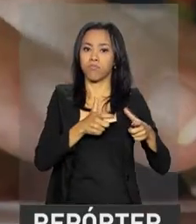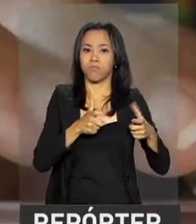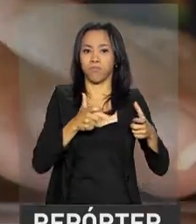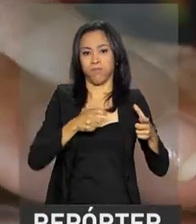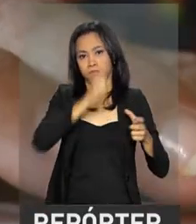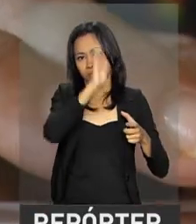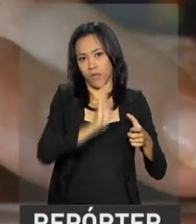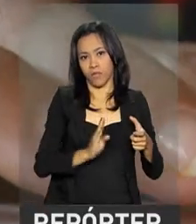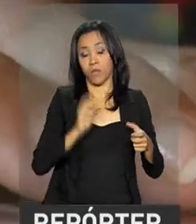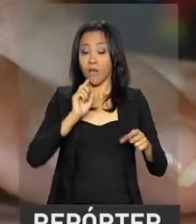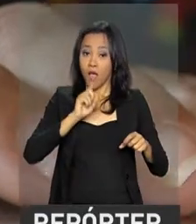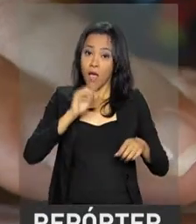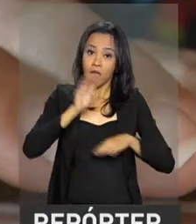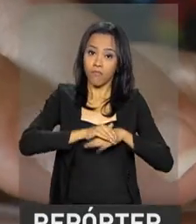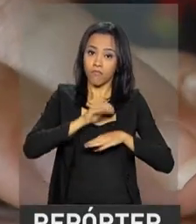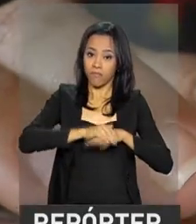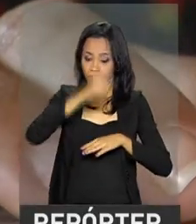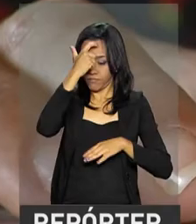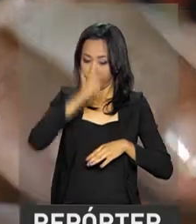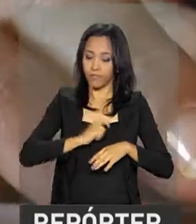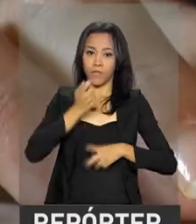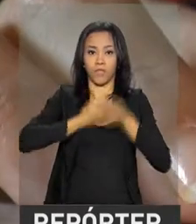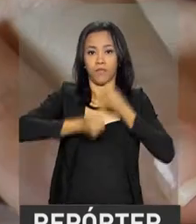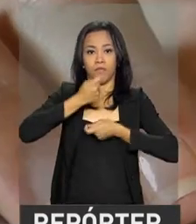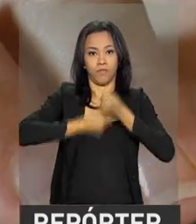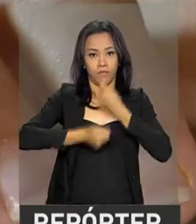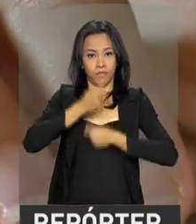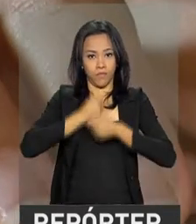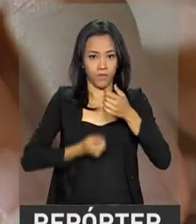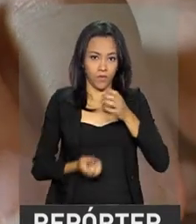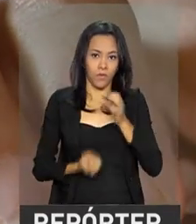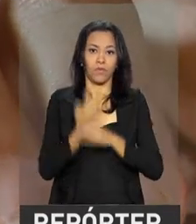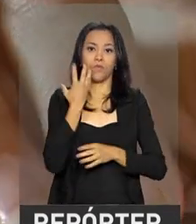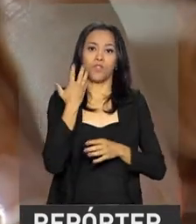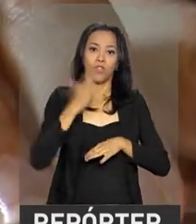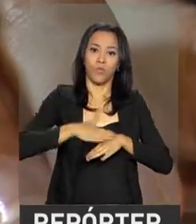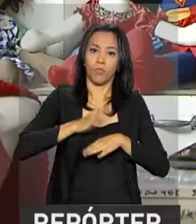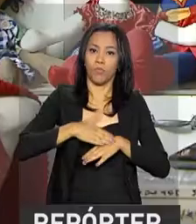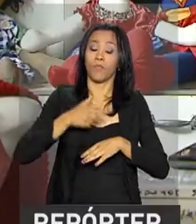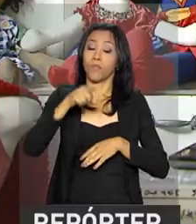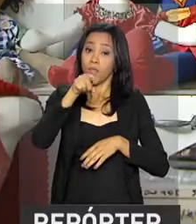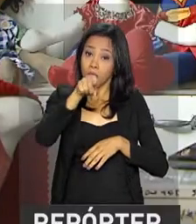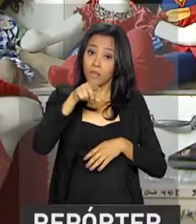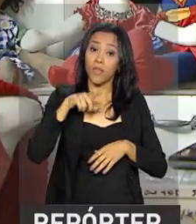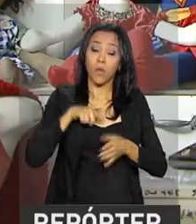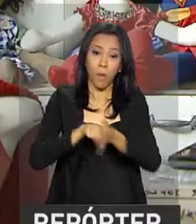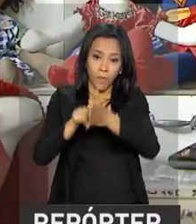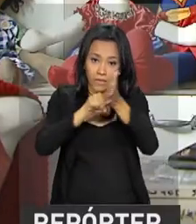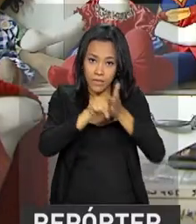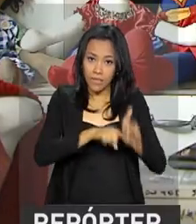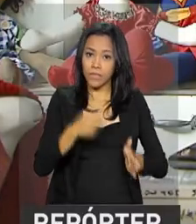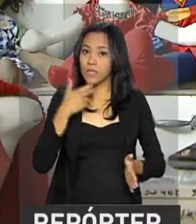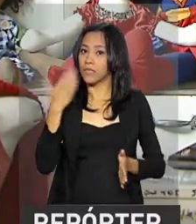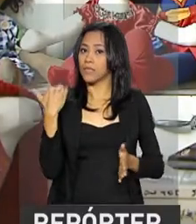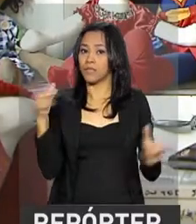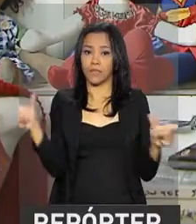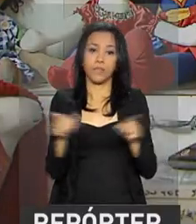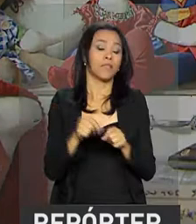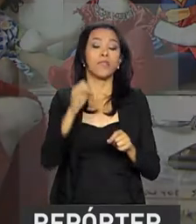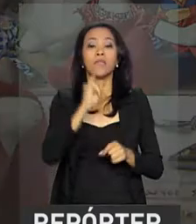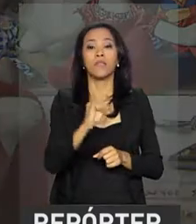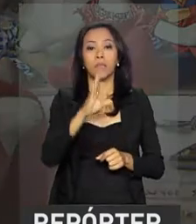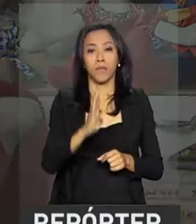trabalhadores por conta própria segundo a pesquisa nacional por amostra de domicílios contínua divulgada pelo ibge é